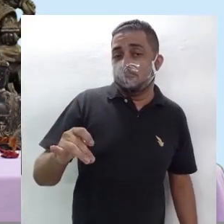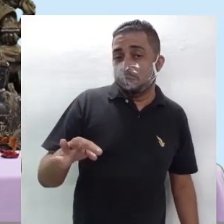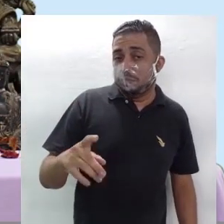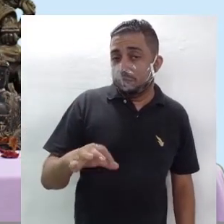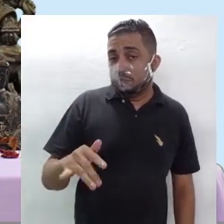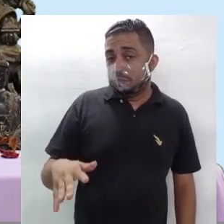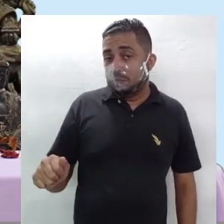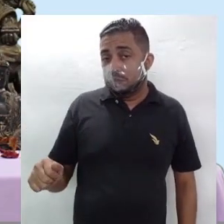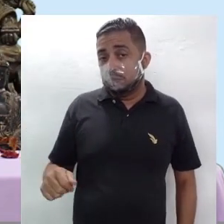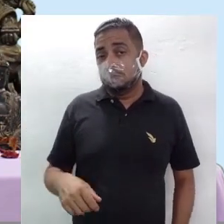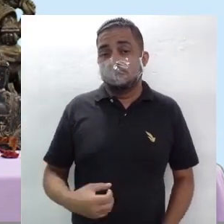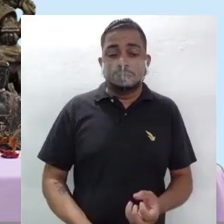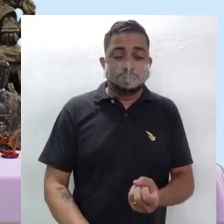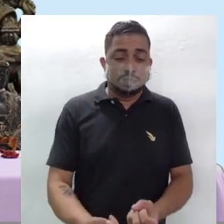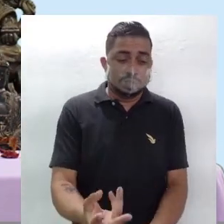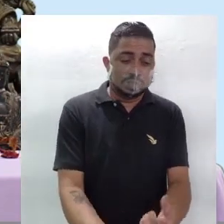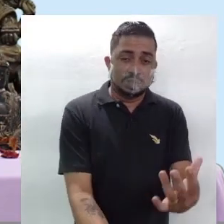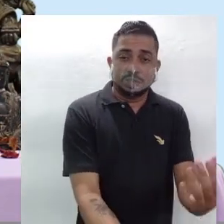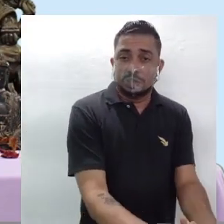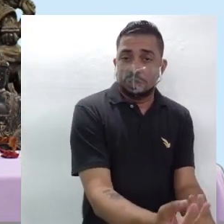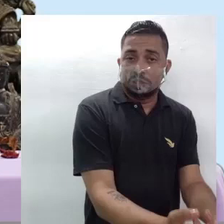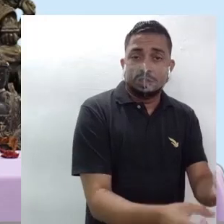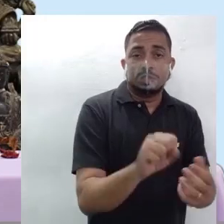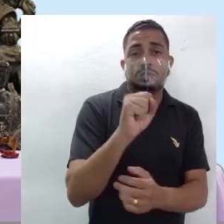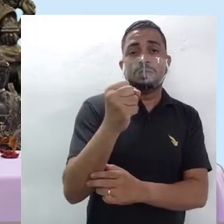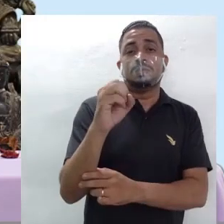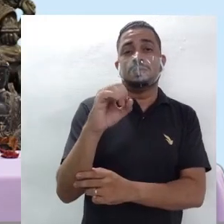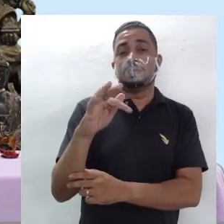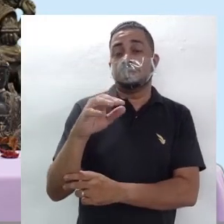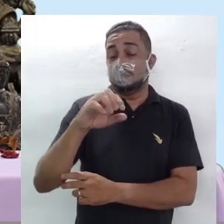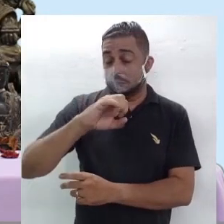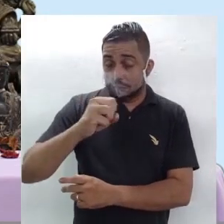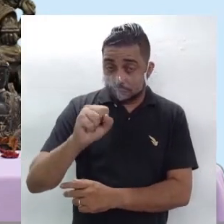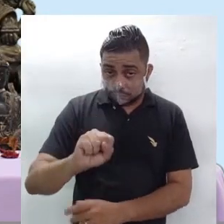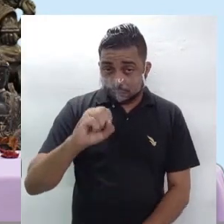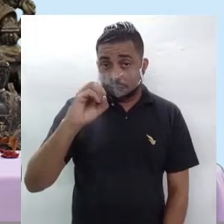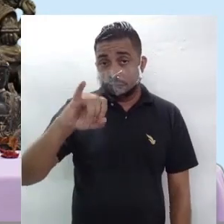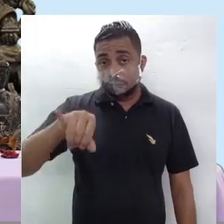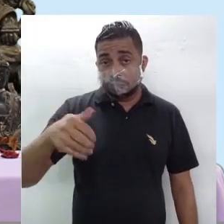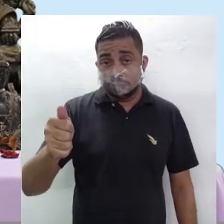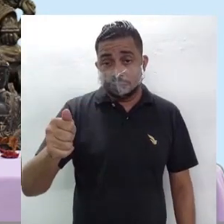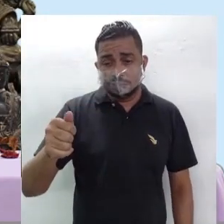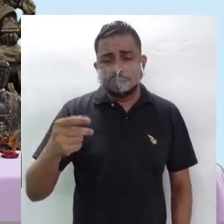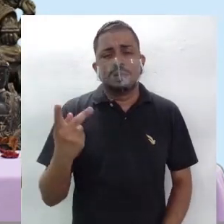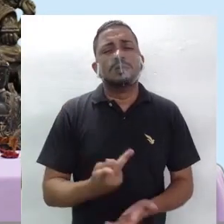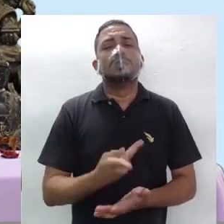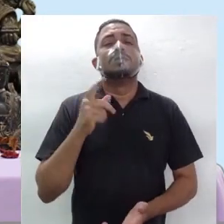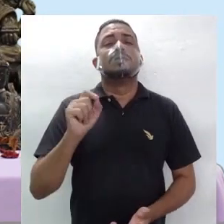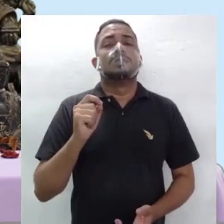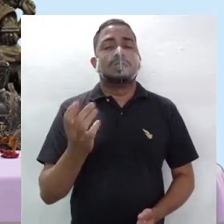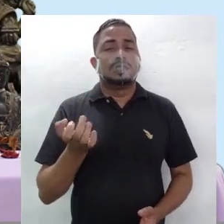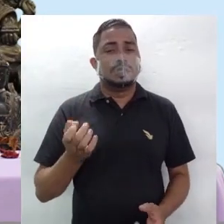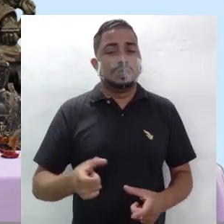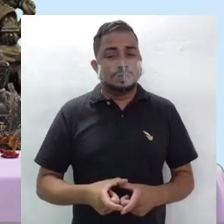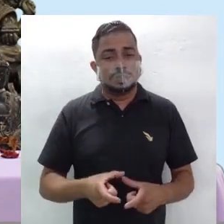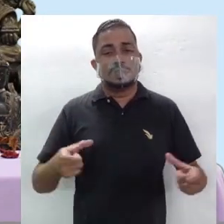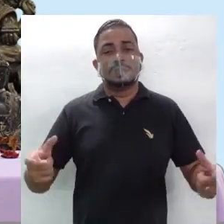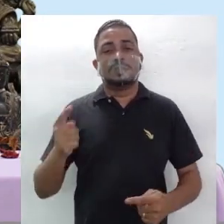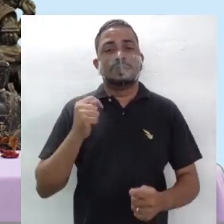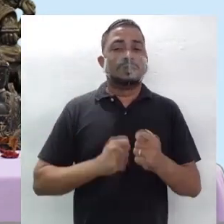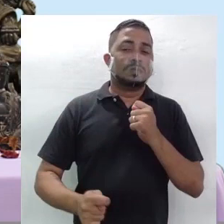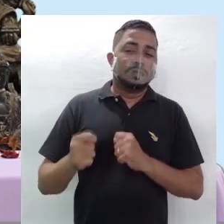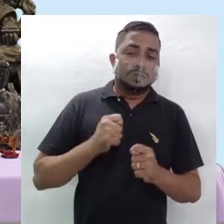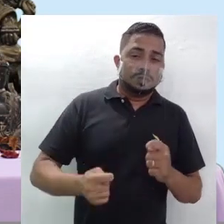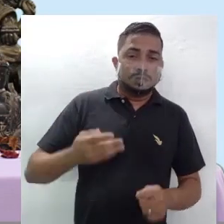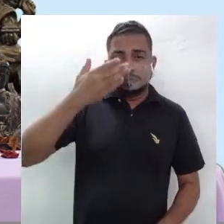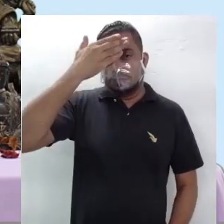uma plantação apenas de soja. E o que acontece? A gente quer o crescimento econômico e